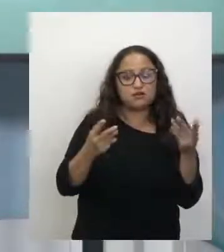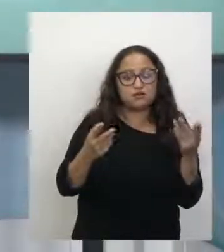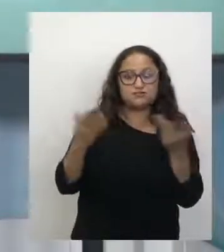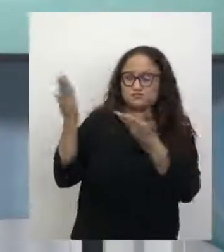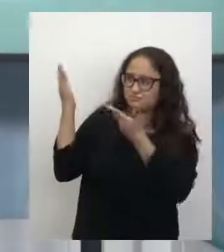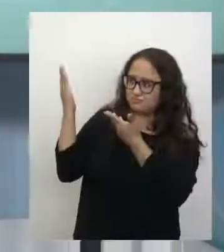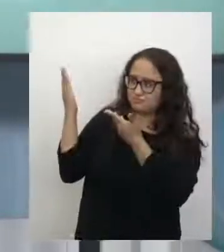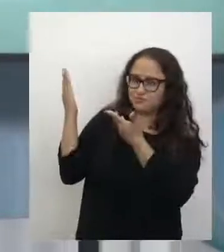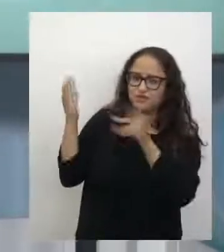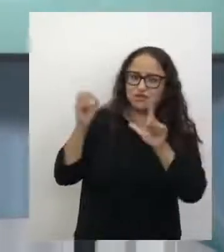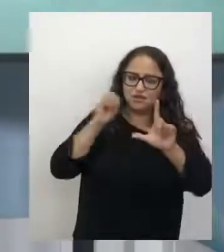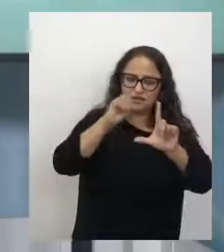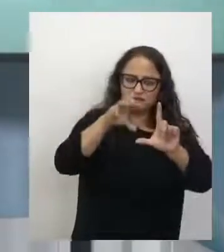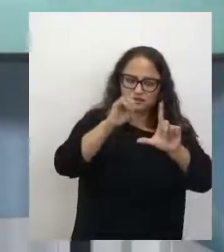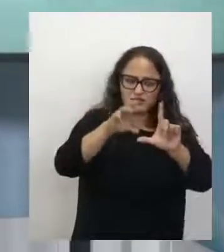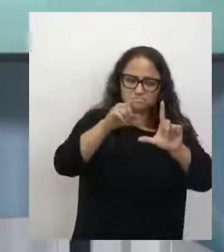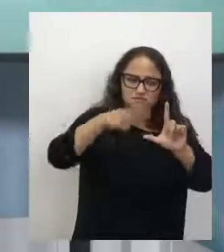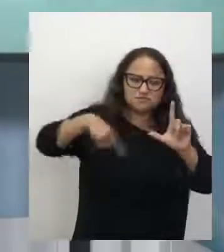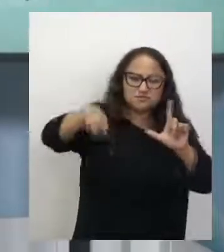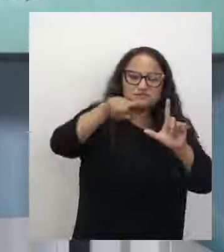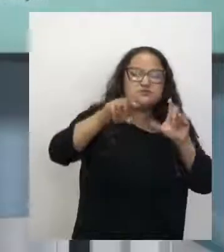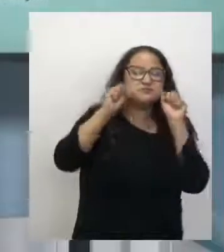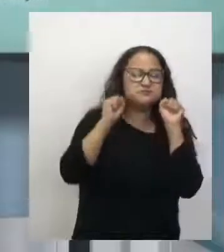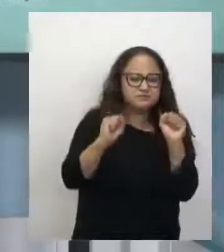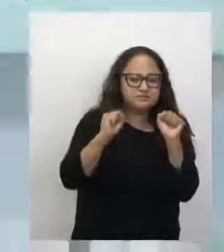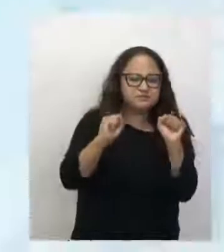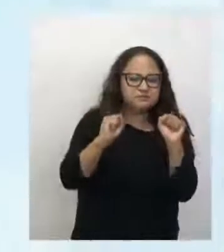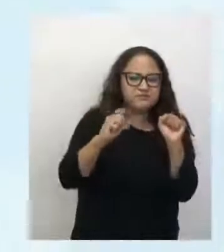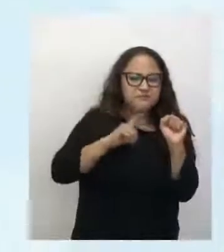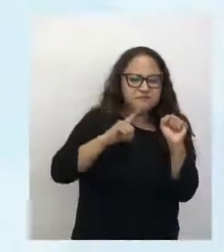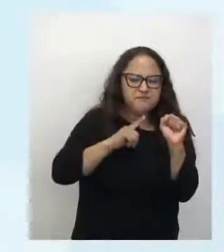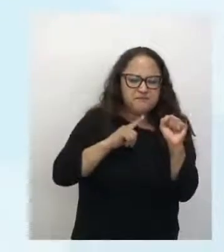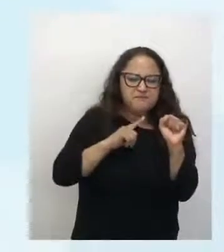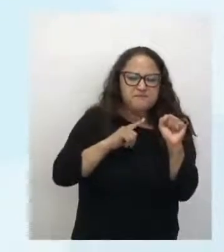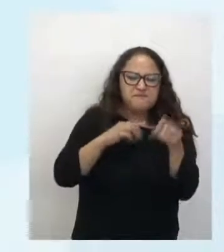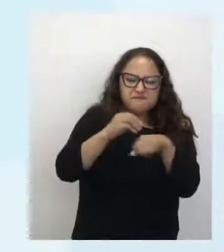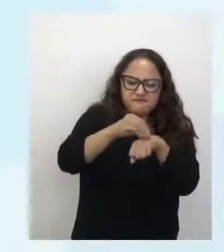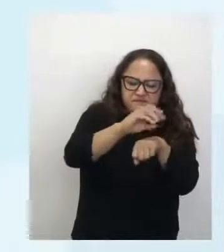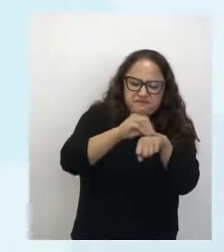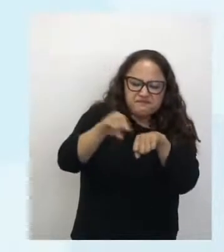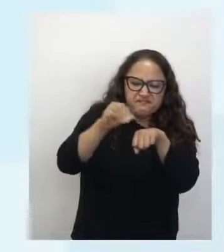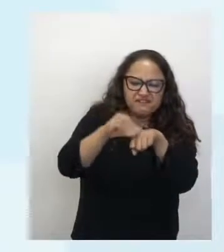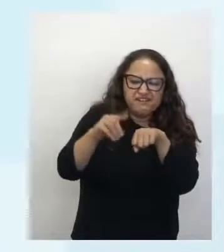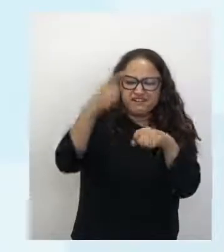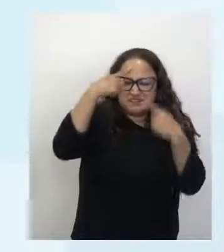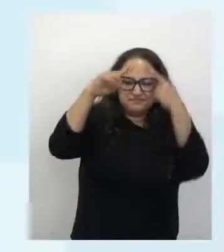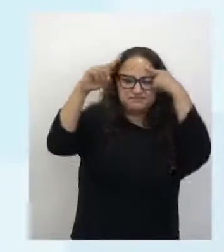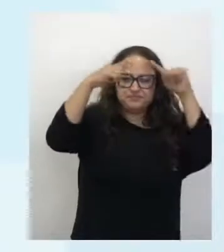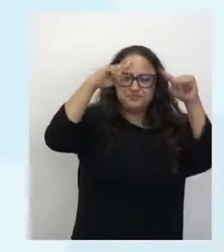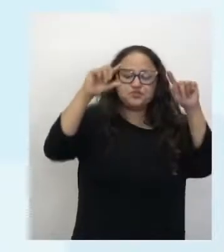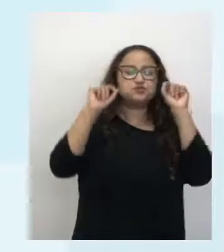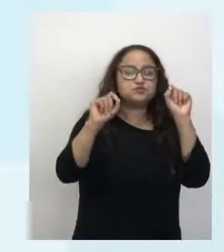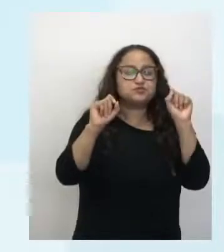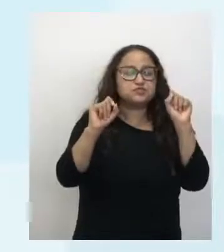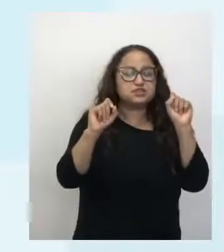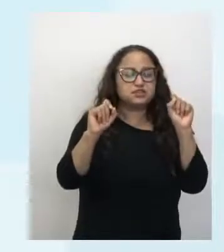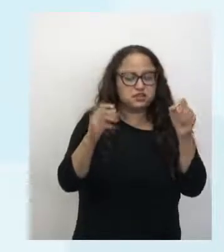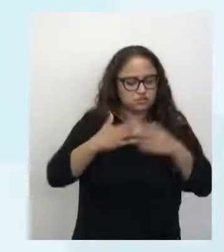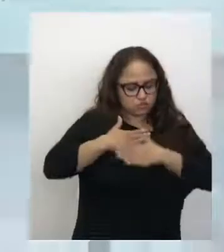tela aí o QR Code para que vocês possam colocar aí as suas sugestões, né, as suas dúvidas sobre o que vocês